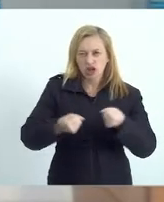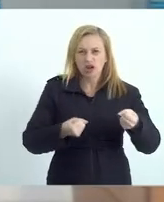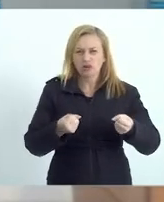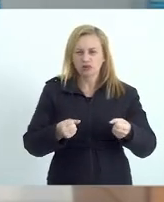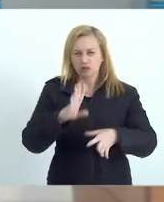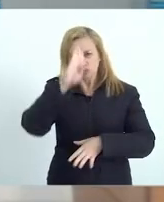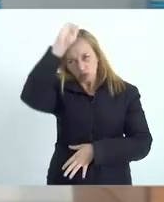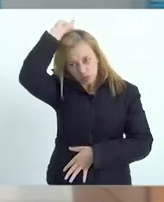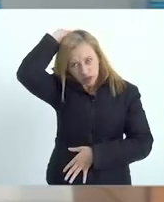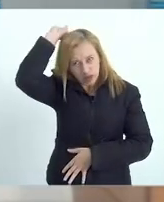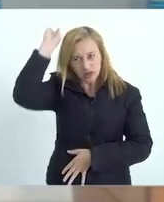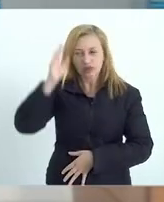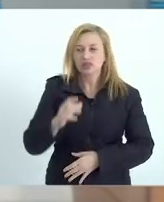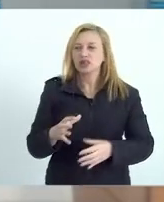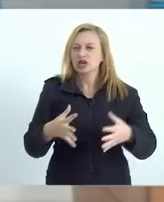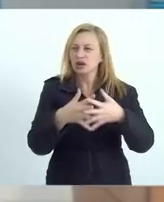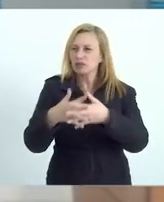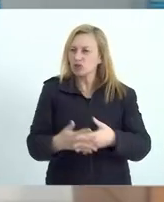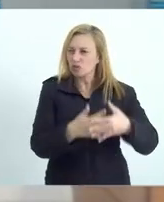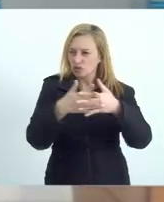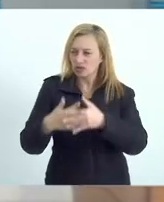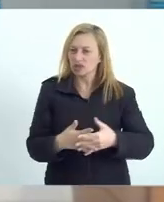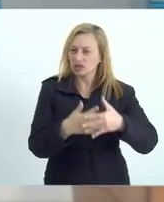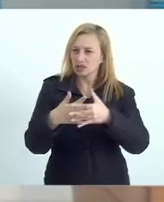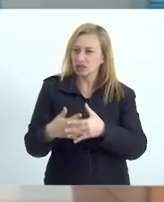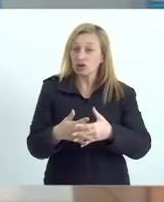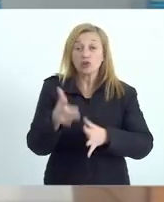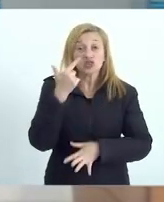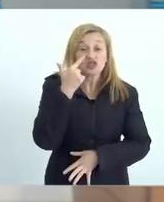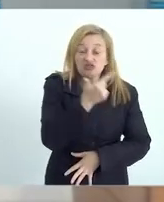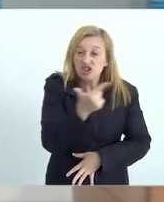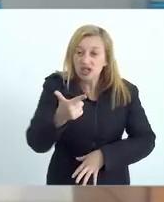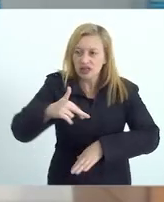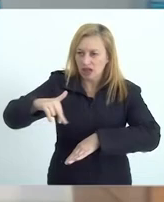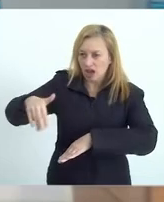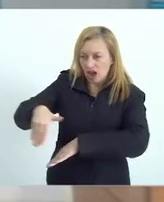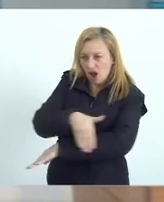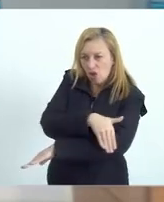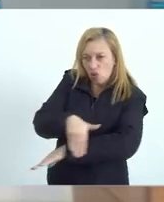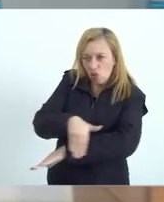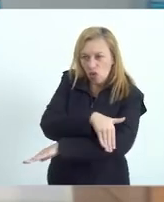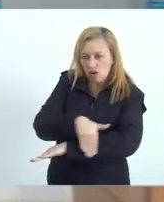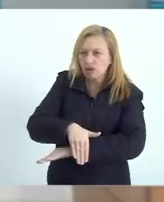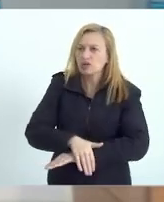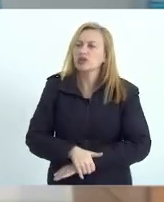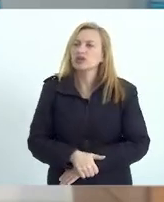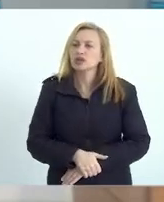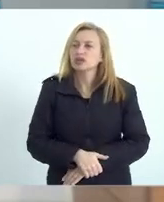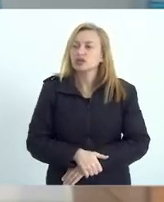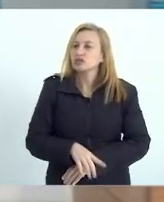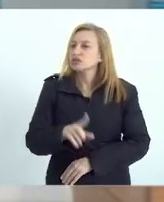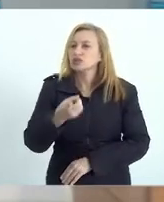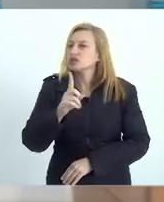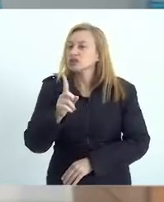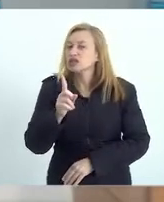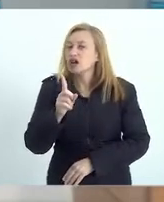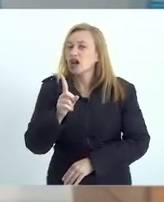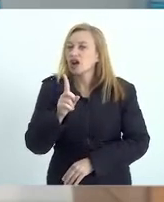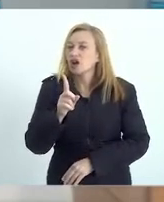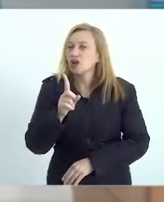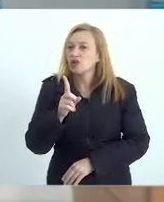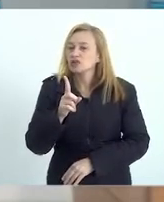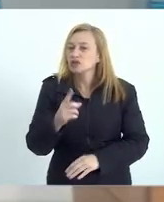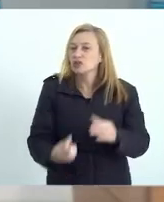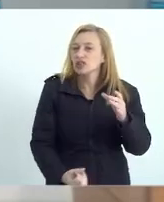Bombeiros os caminhões que vocês vem passando pelas vias públicas eles não são fabricados